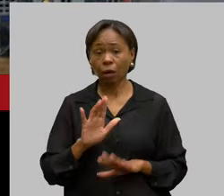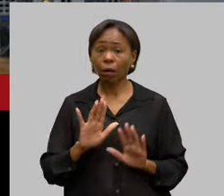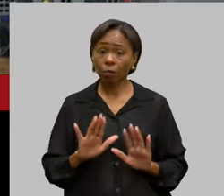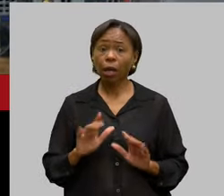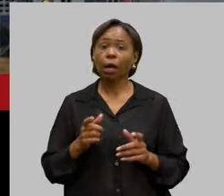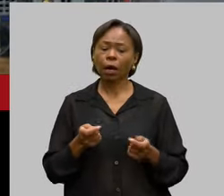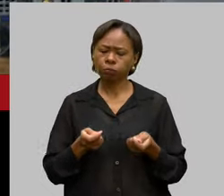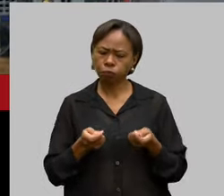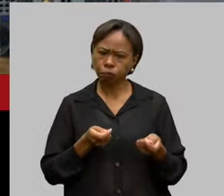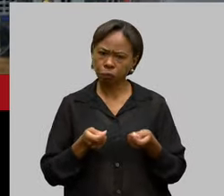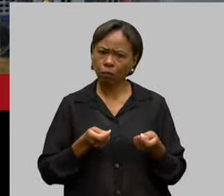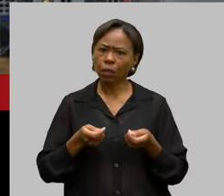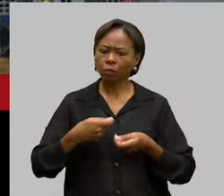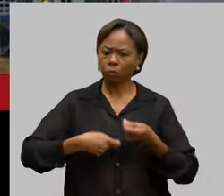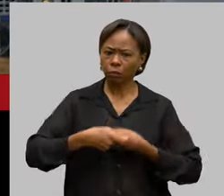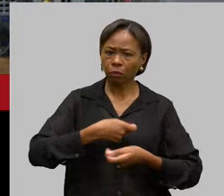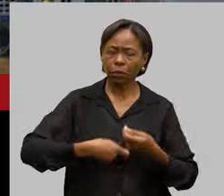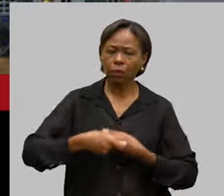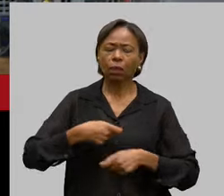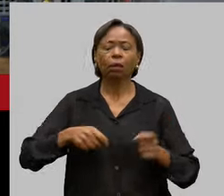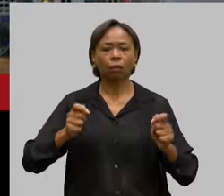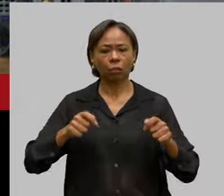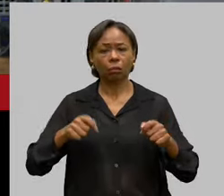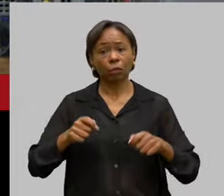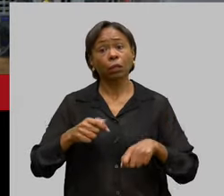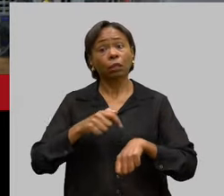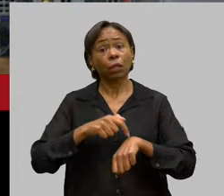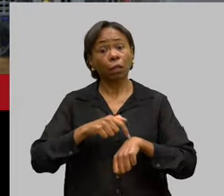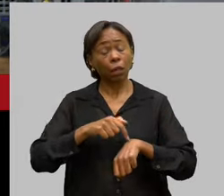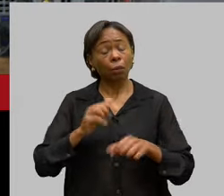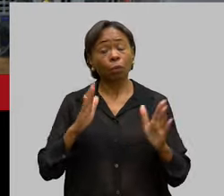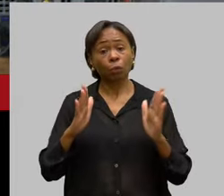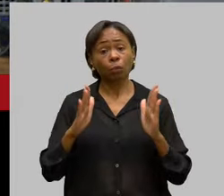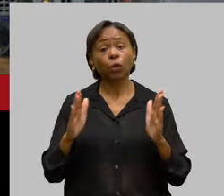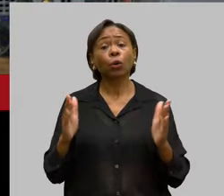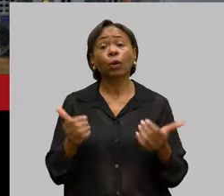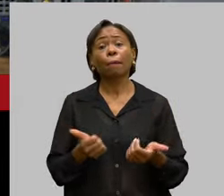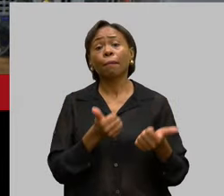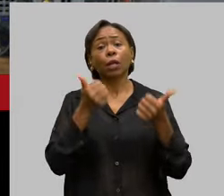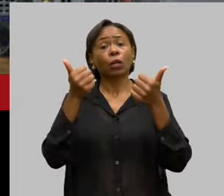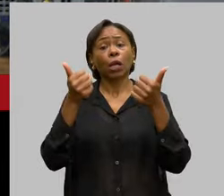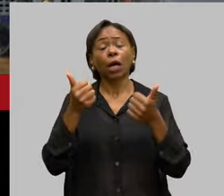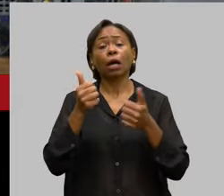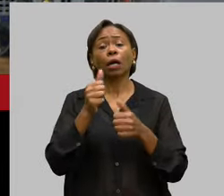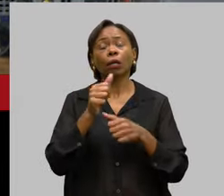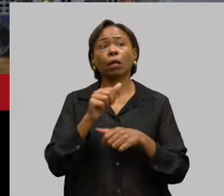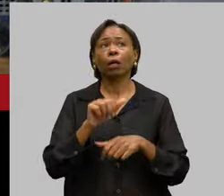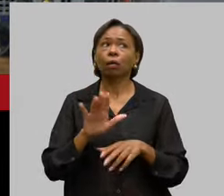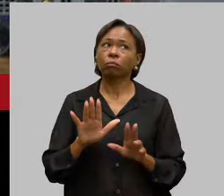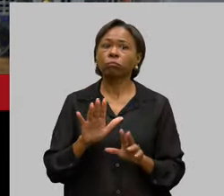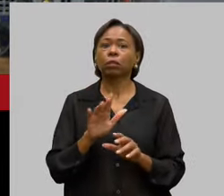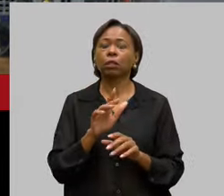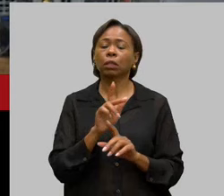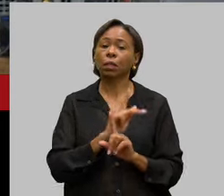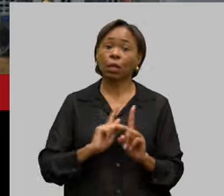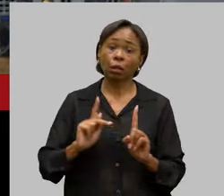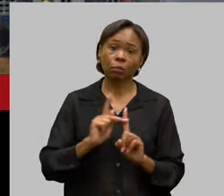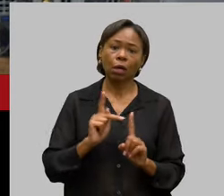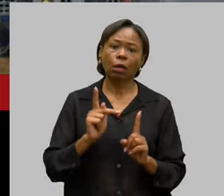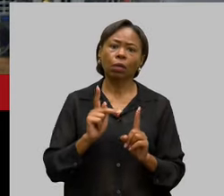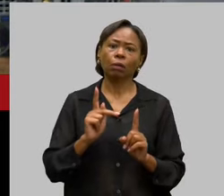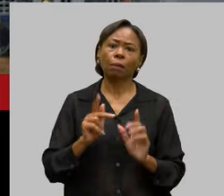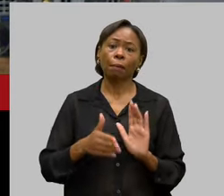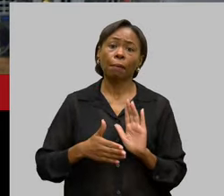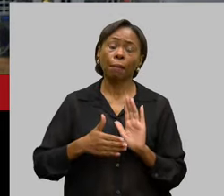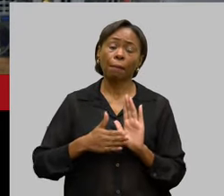então acho que o grande momento dos próprios é melhorar a sua governança é ali que a gente erra menos